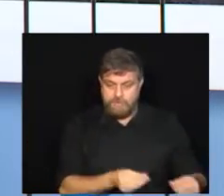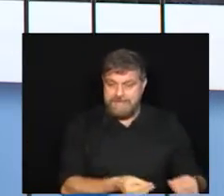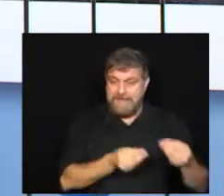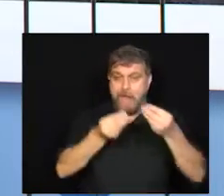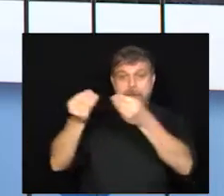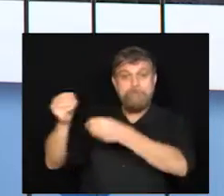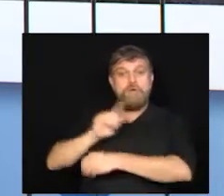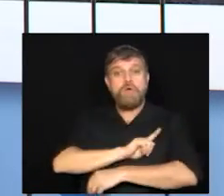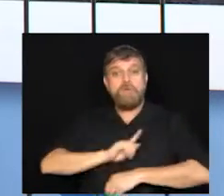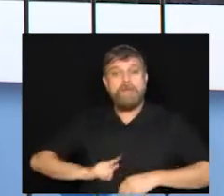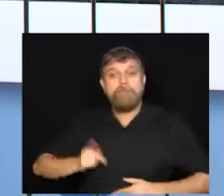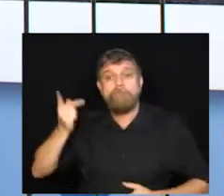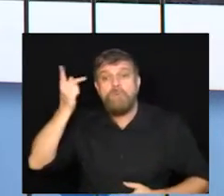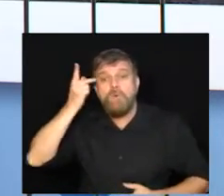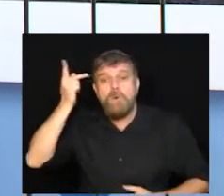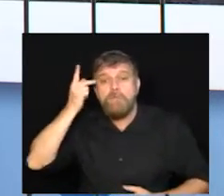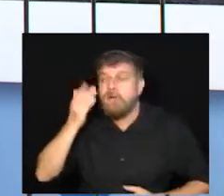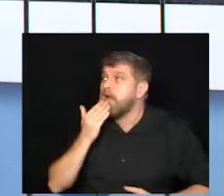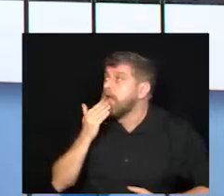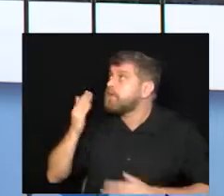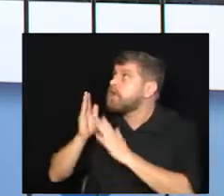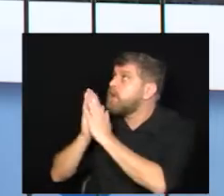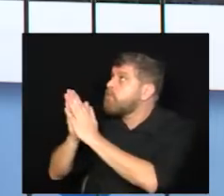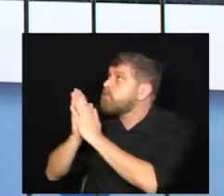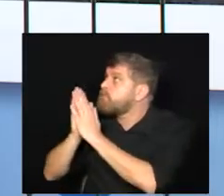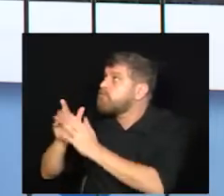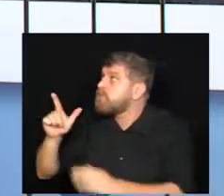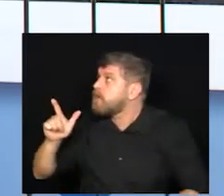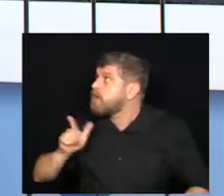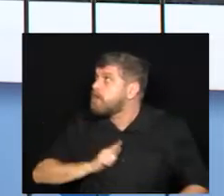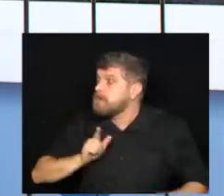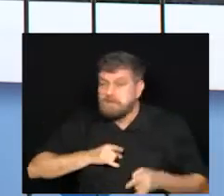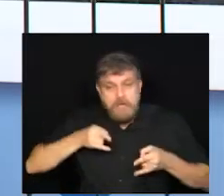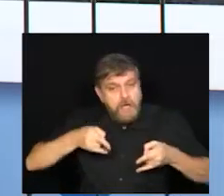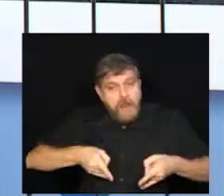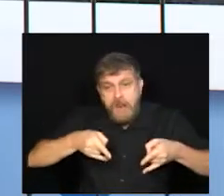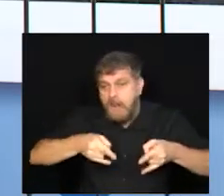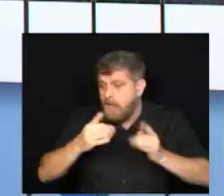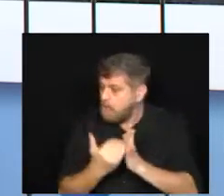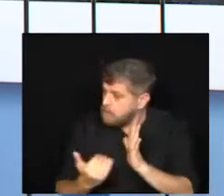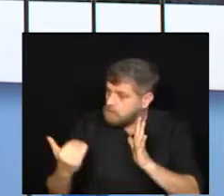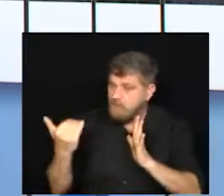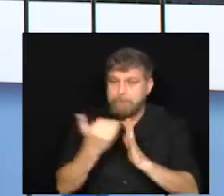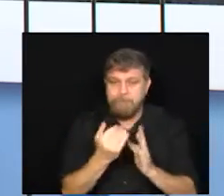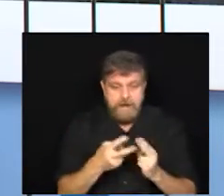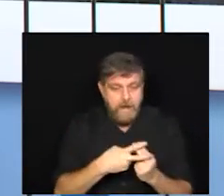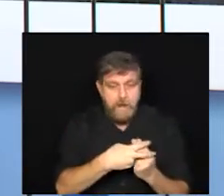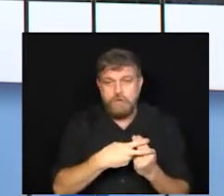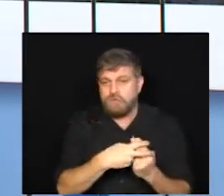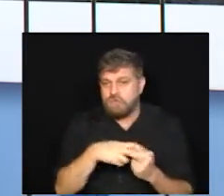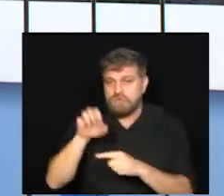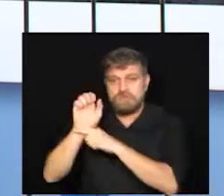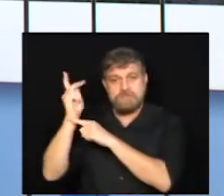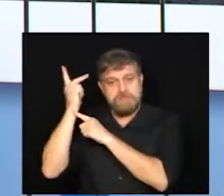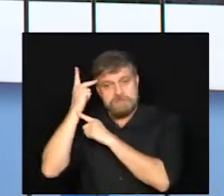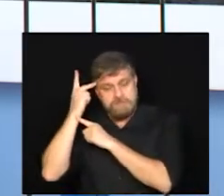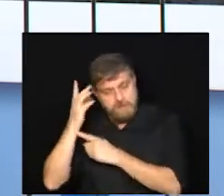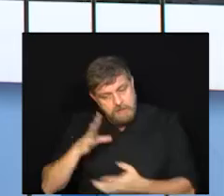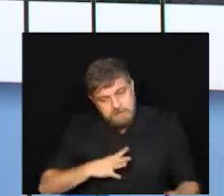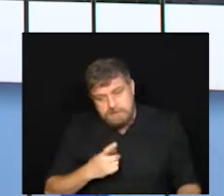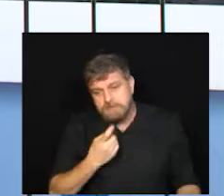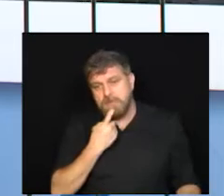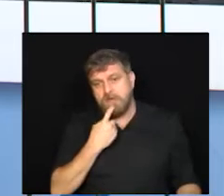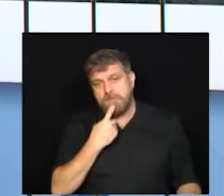de São Paulo pedindo que seja disponibilizado mais leitos do SUS estadual aqui em nossa